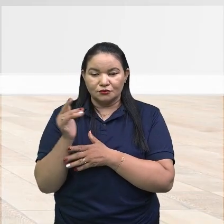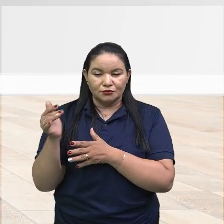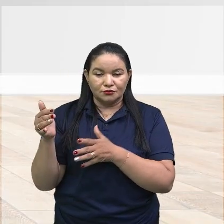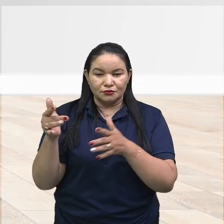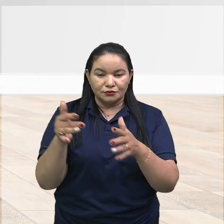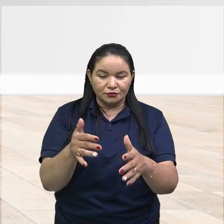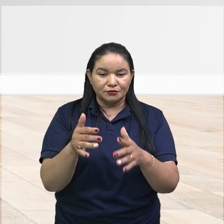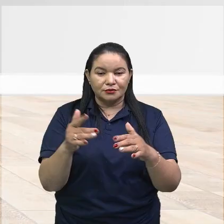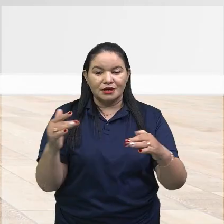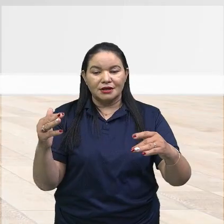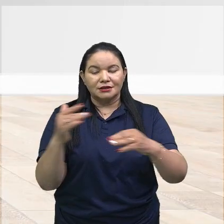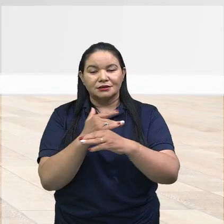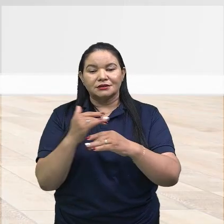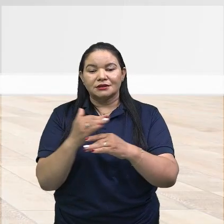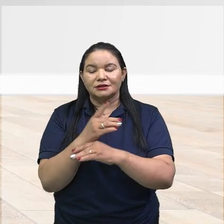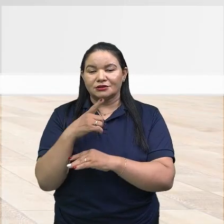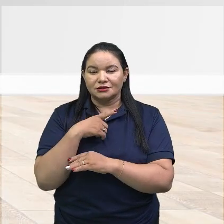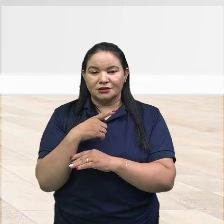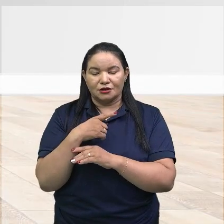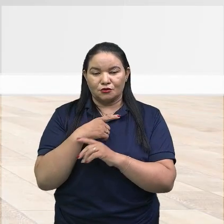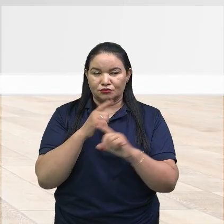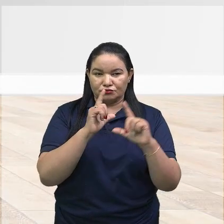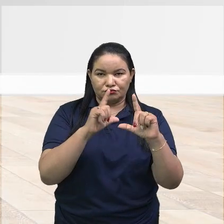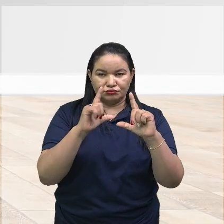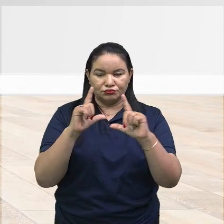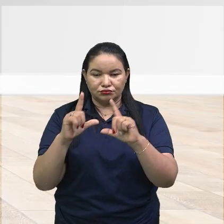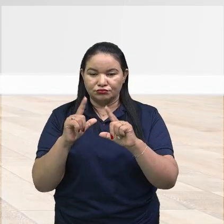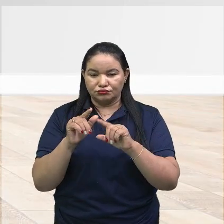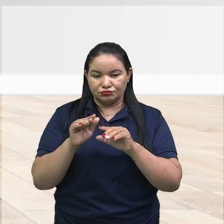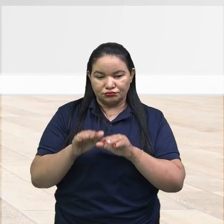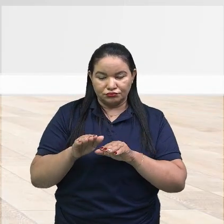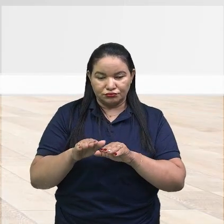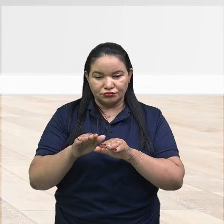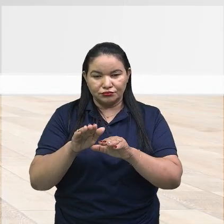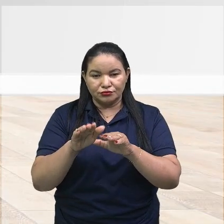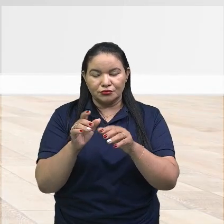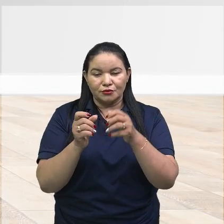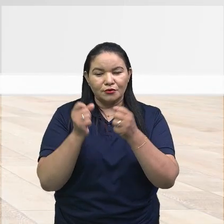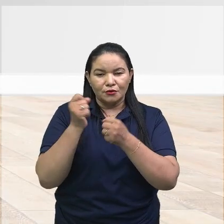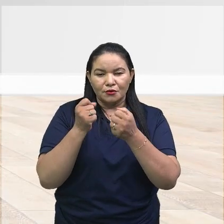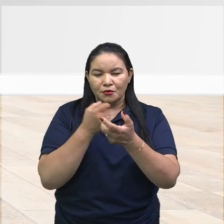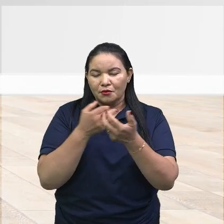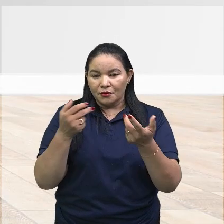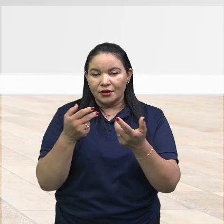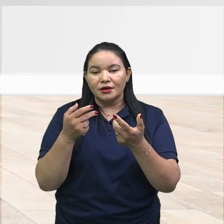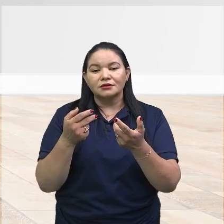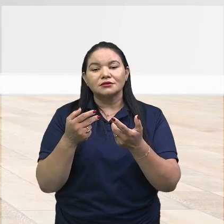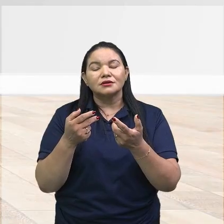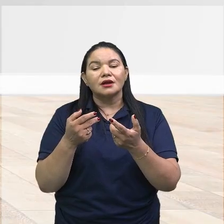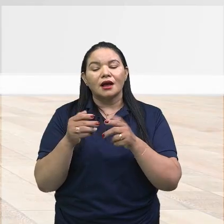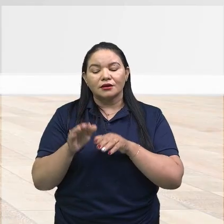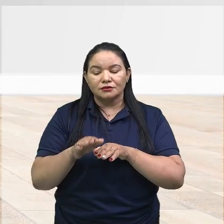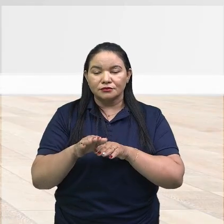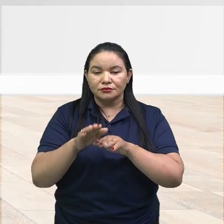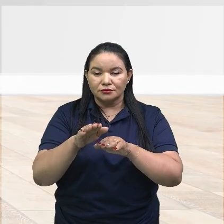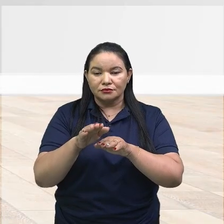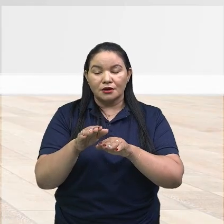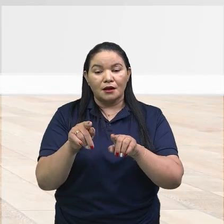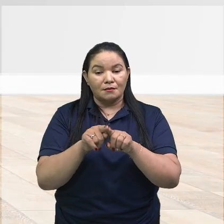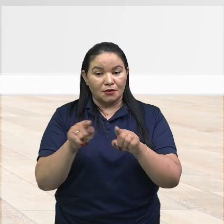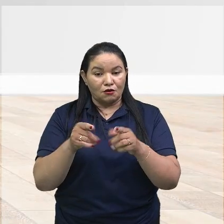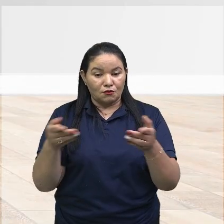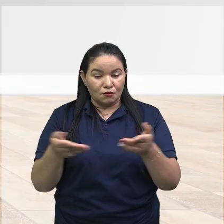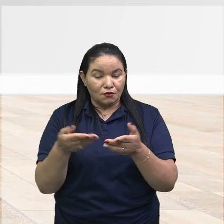tenha sinais de trânsito, por exemplo. Como que vai conhecer? Hoje não, né? Tem a internet e as